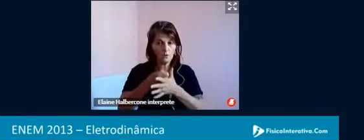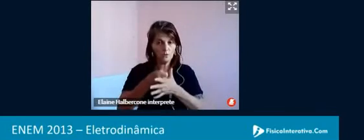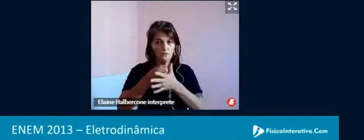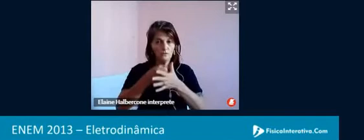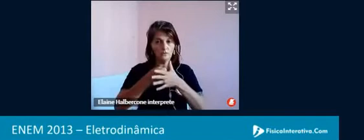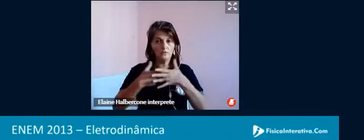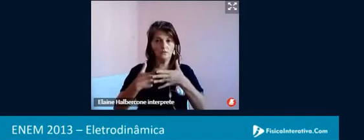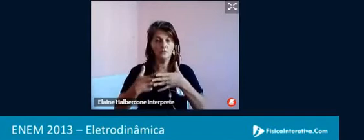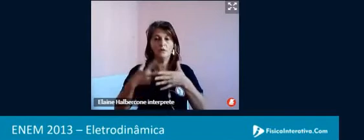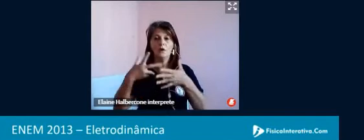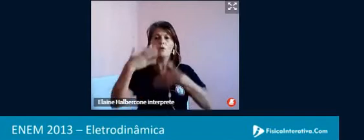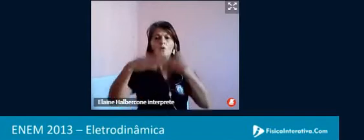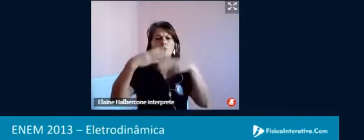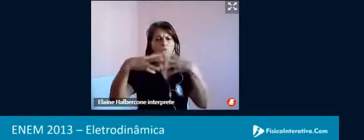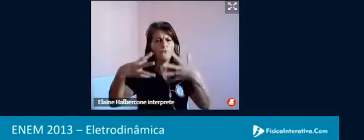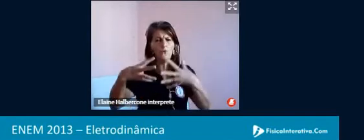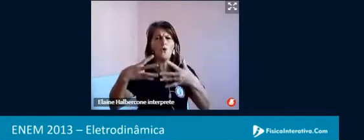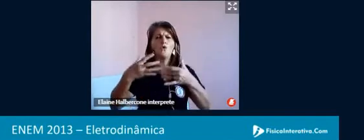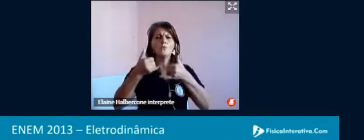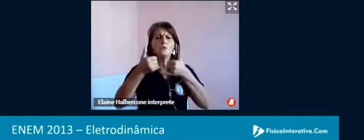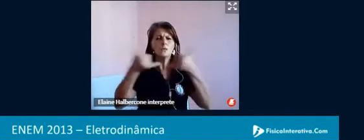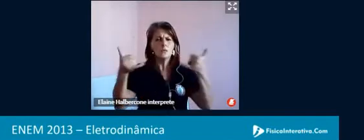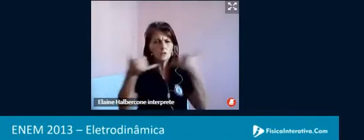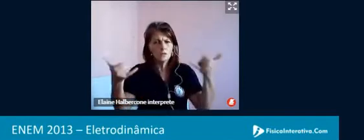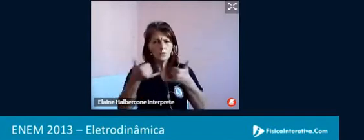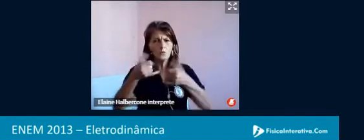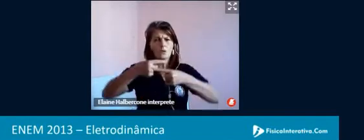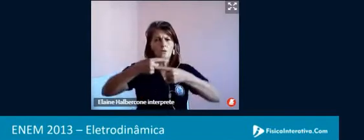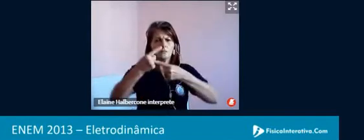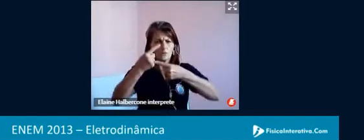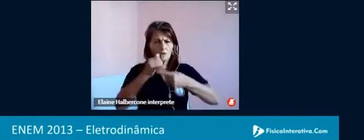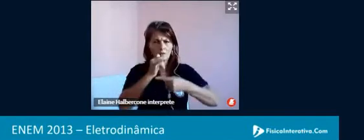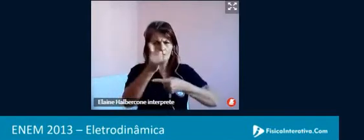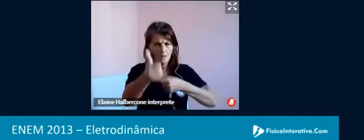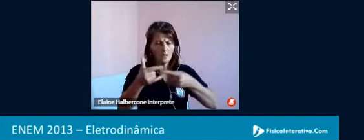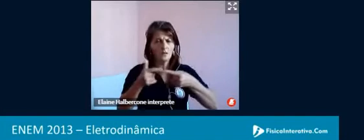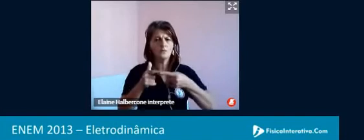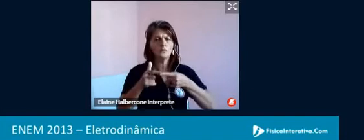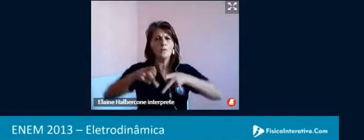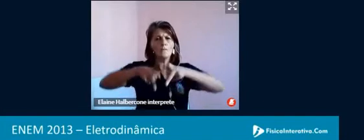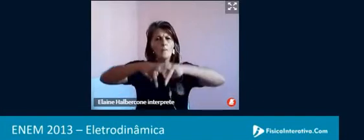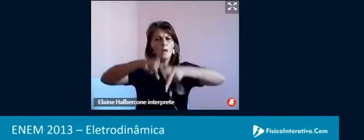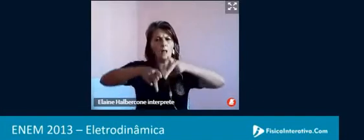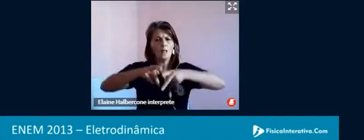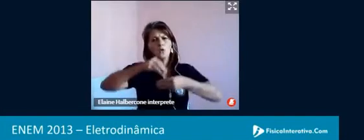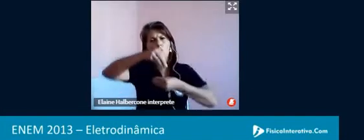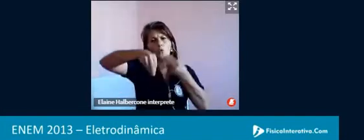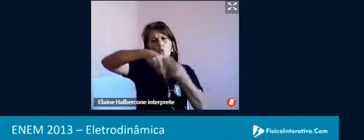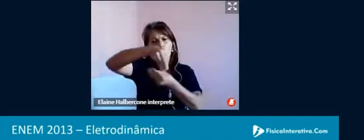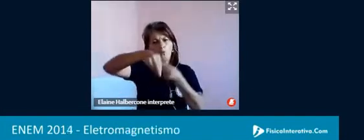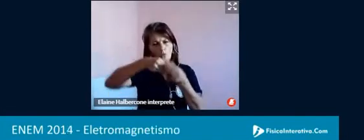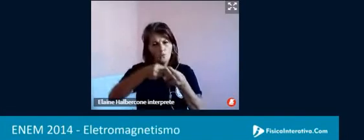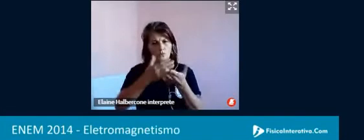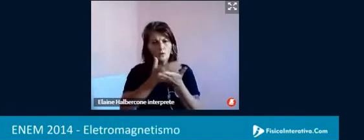quase sempre envolve circuitos elétricos e dispositivos que estão associados em série, em paralelo ou de maneira mista. A partir de